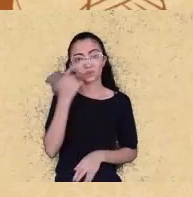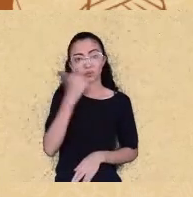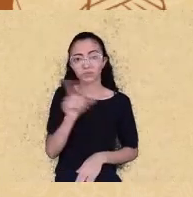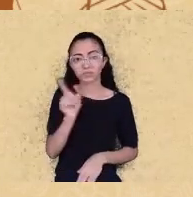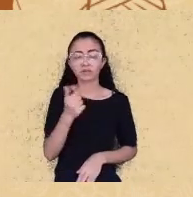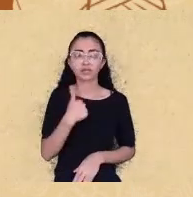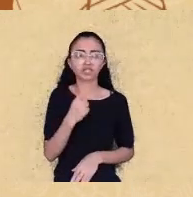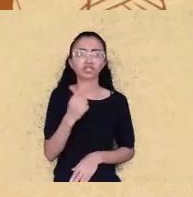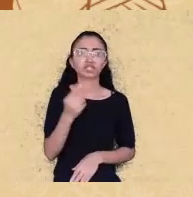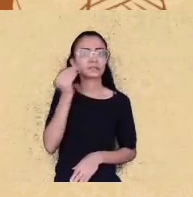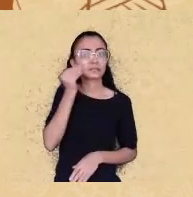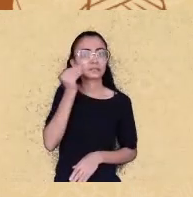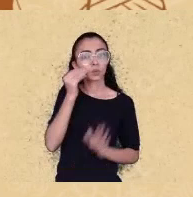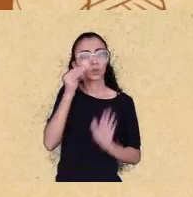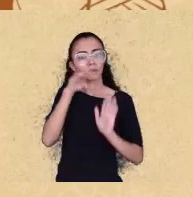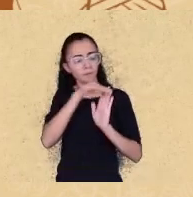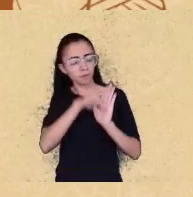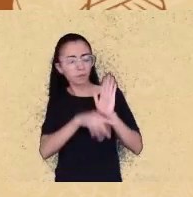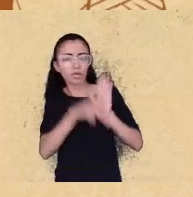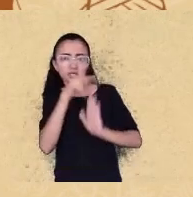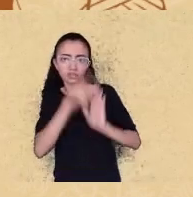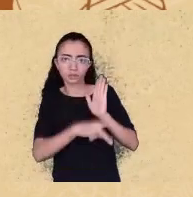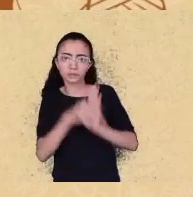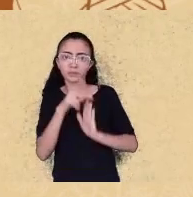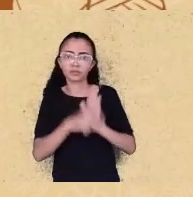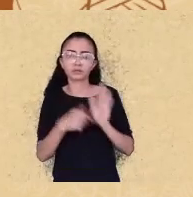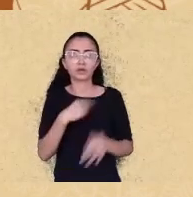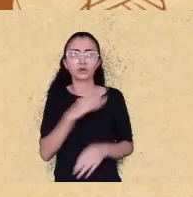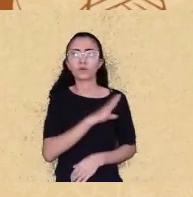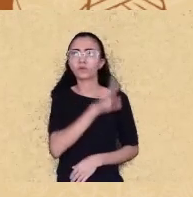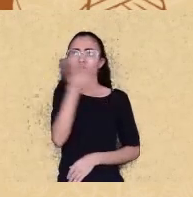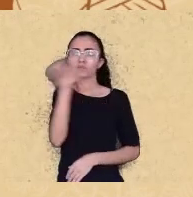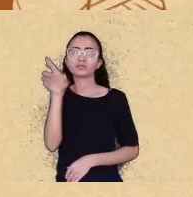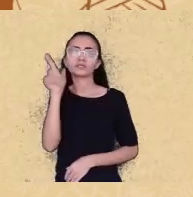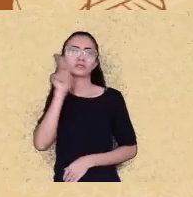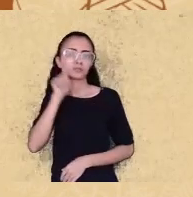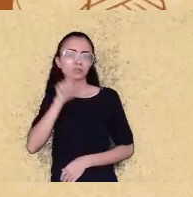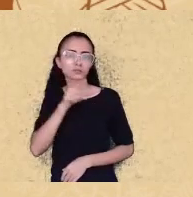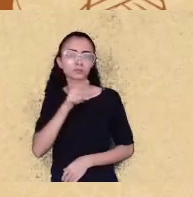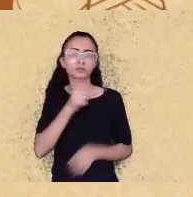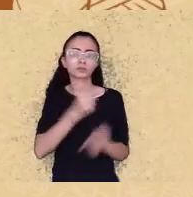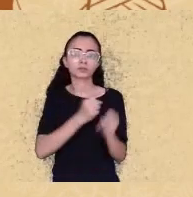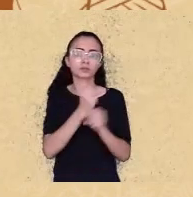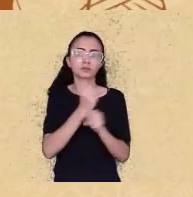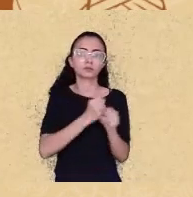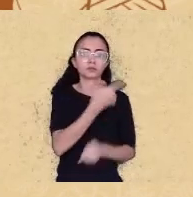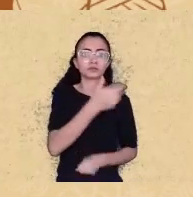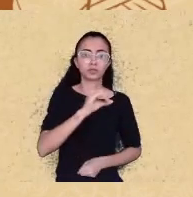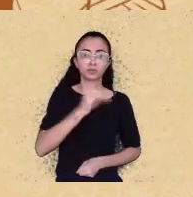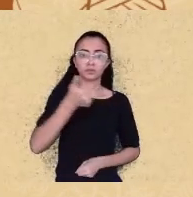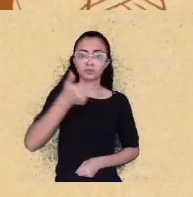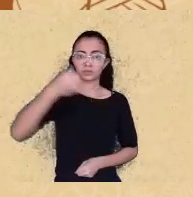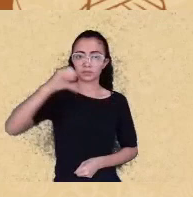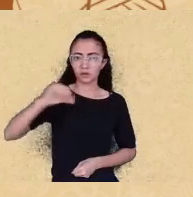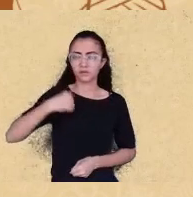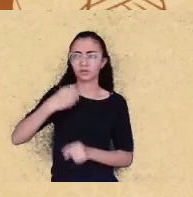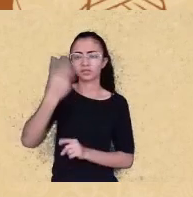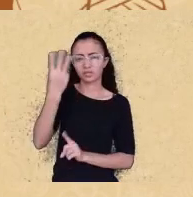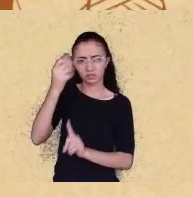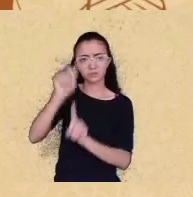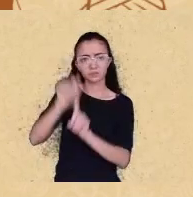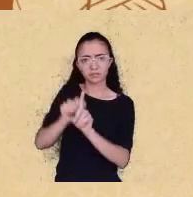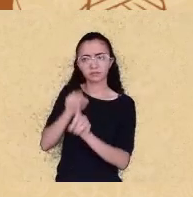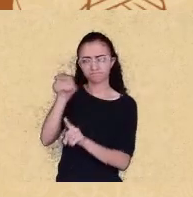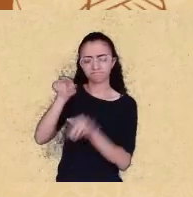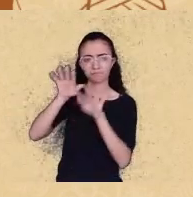Duke, nos Estados Unidos em 2019, antes da pandemia, fiquei uns 3 meses lá. E aí a gente começou a